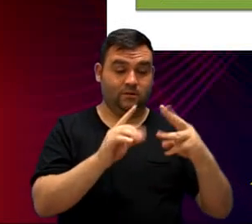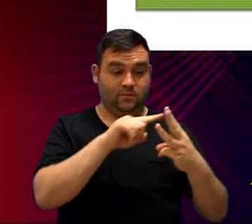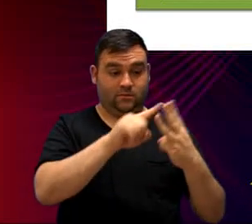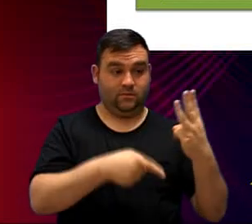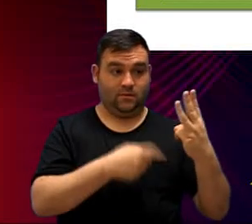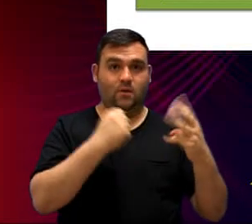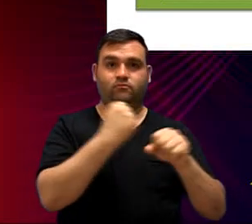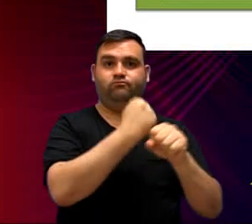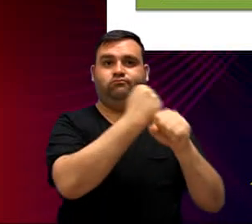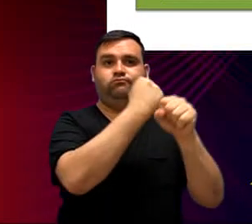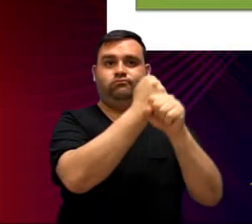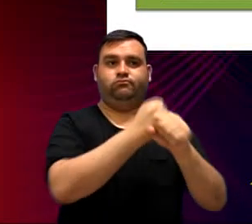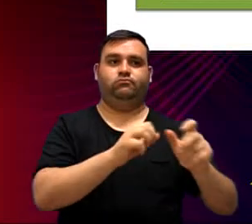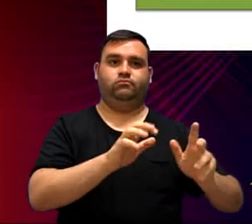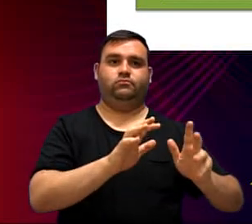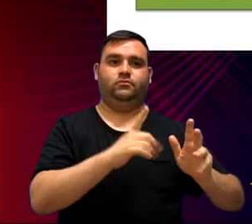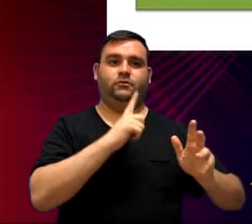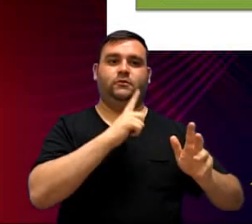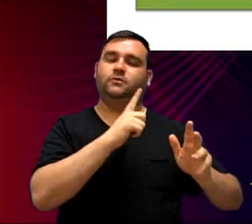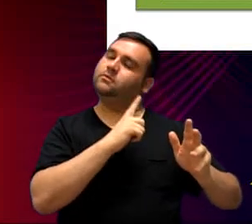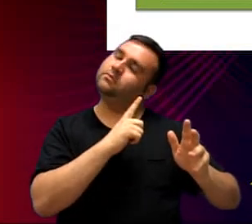obras já estão... É,